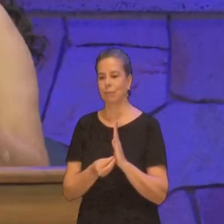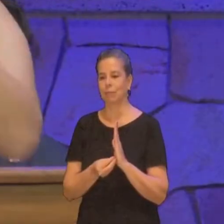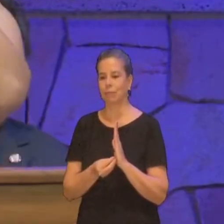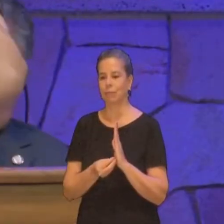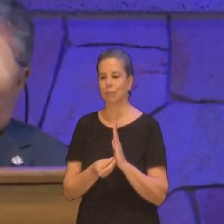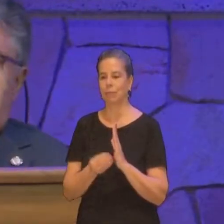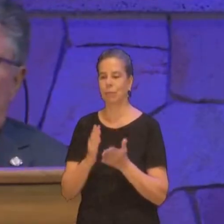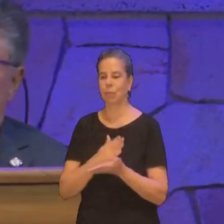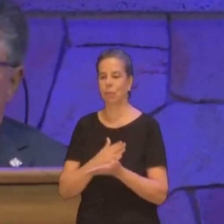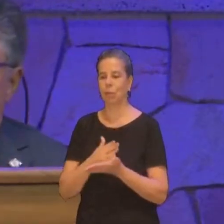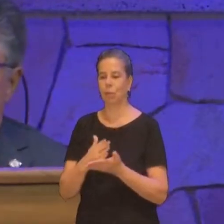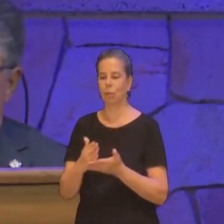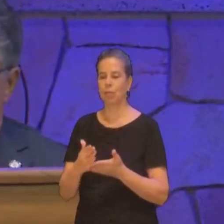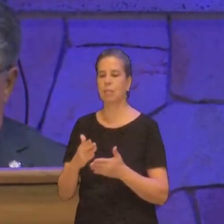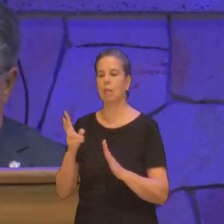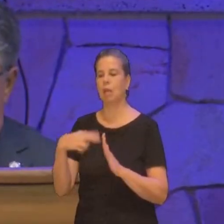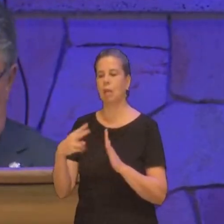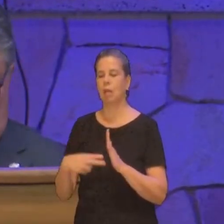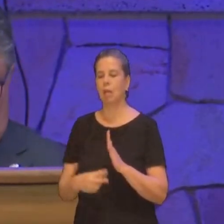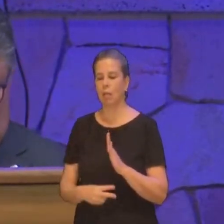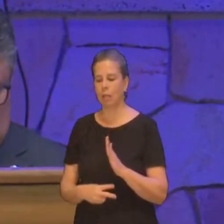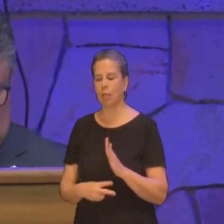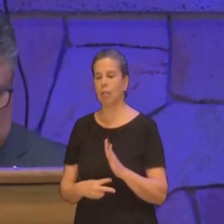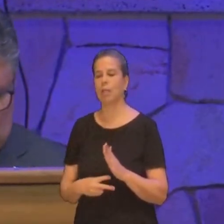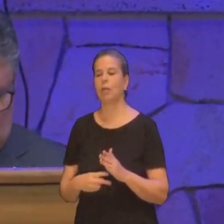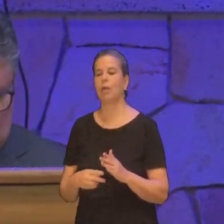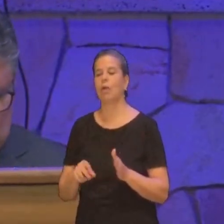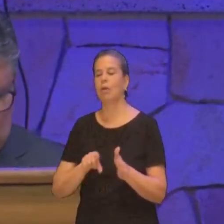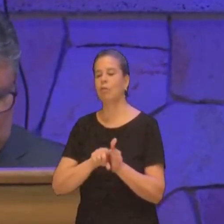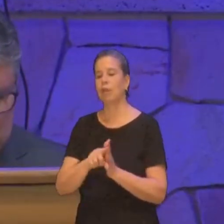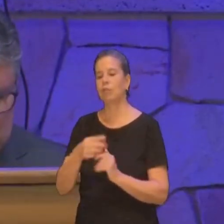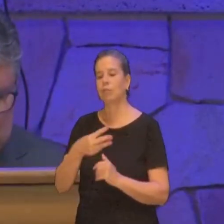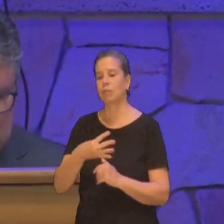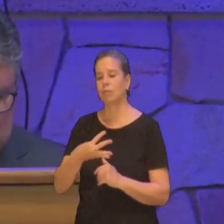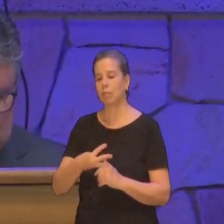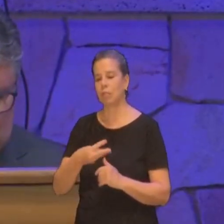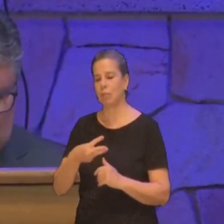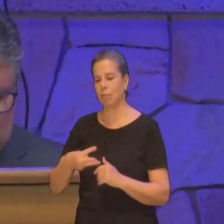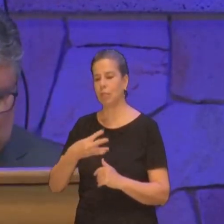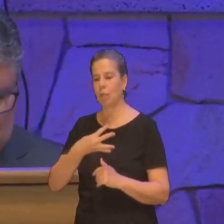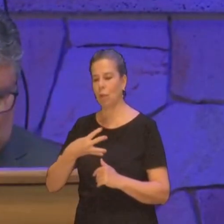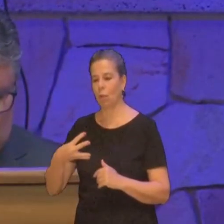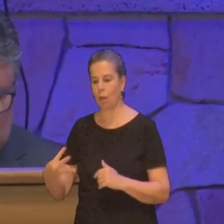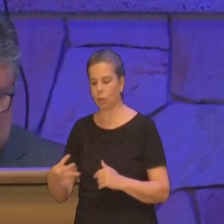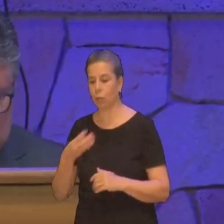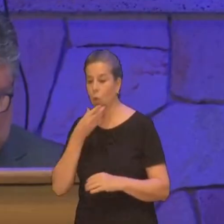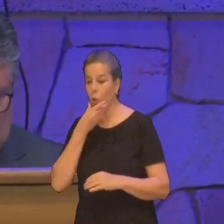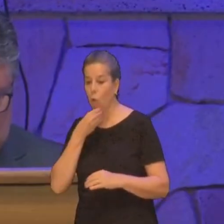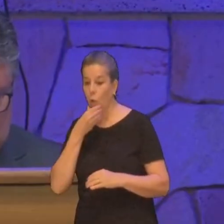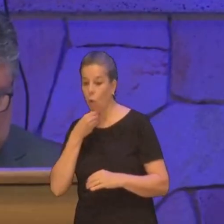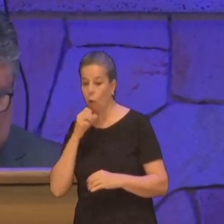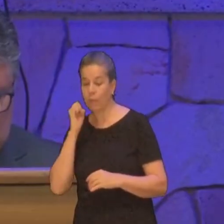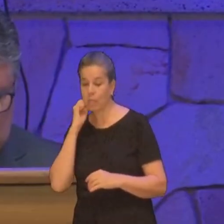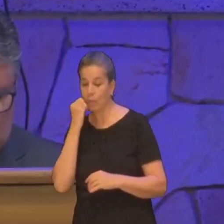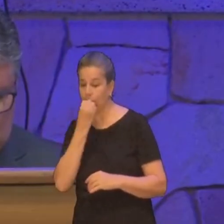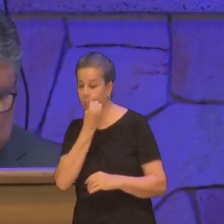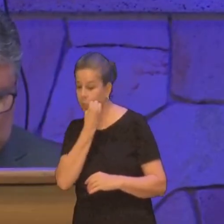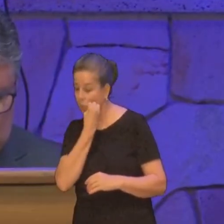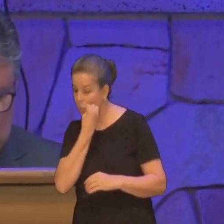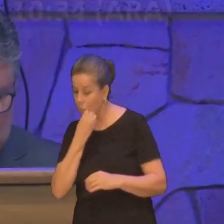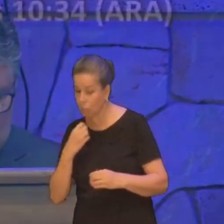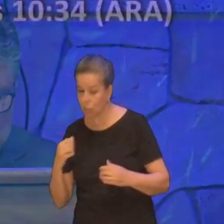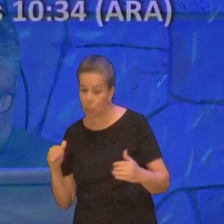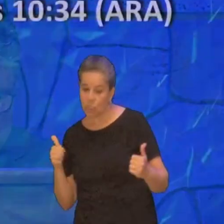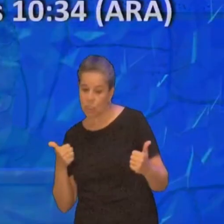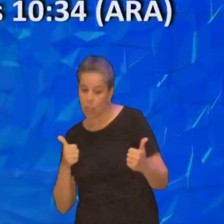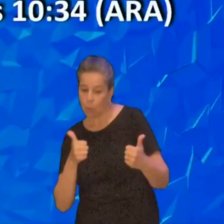Para iniciar, eu gostaria de ler novamente o verso 34. E aproximando-se, fez curativo nos ferimentos dele, aplicando-lhes óleo